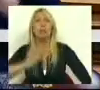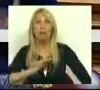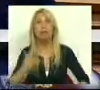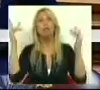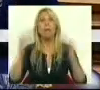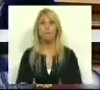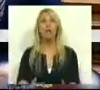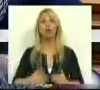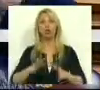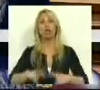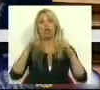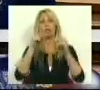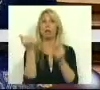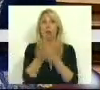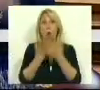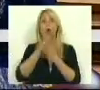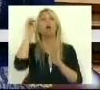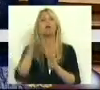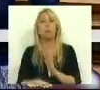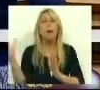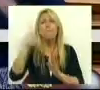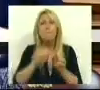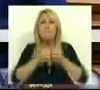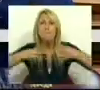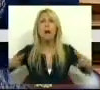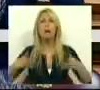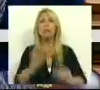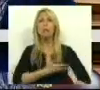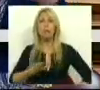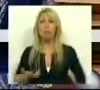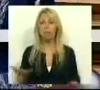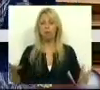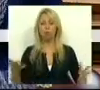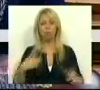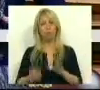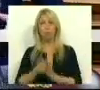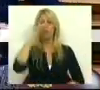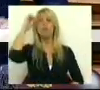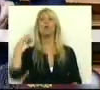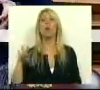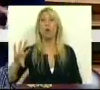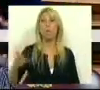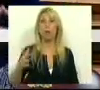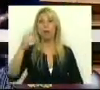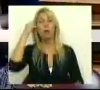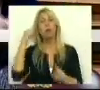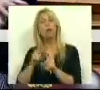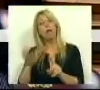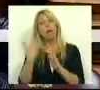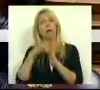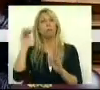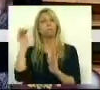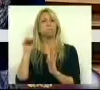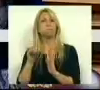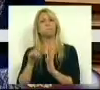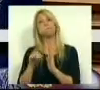económico, aliás, recessão, mais desemprego, ou seja, uma criação de dificuldade ao país, no sentido de o afundar mais e mais e mais, e